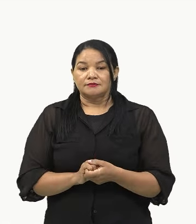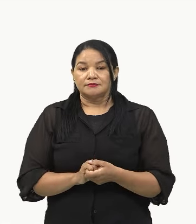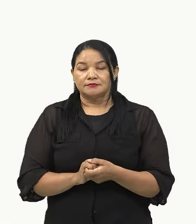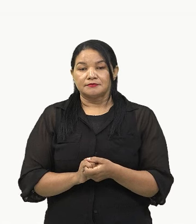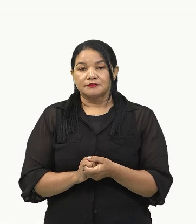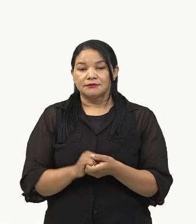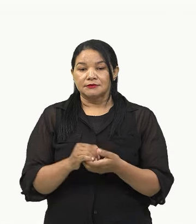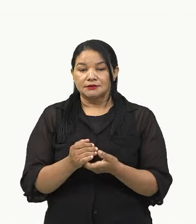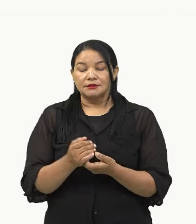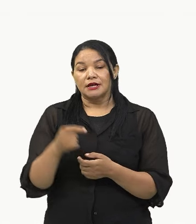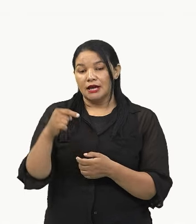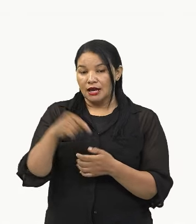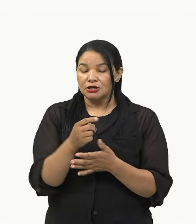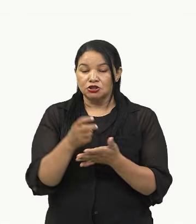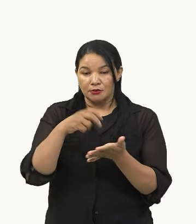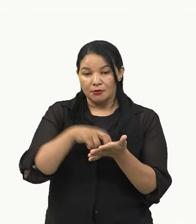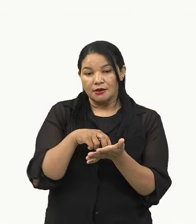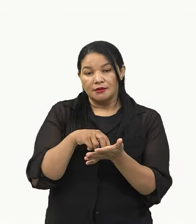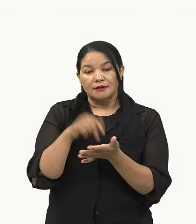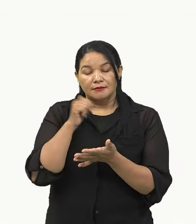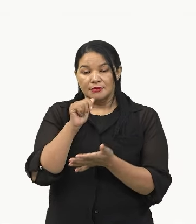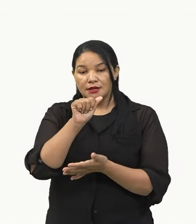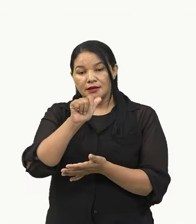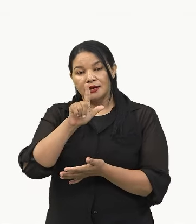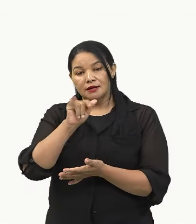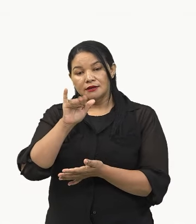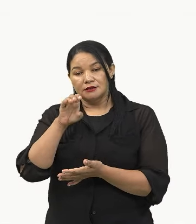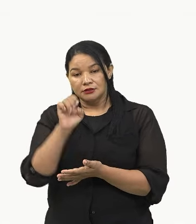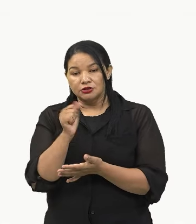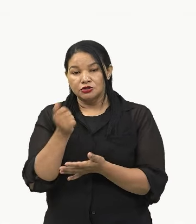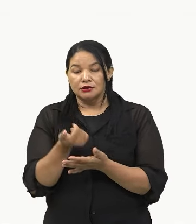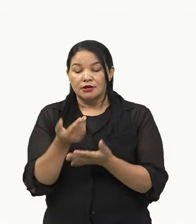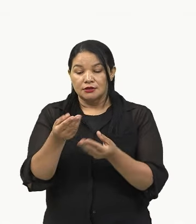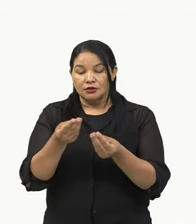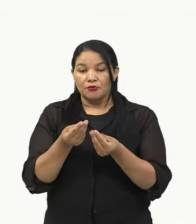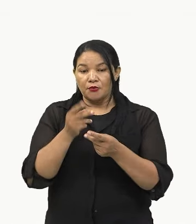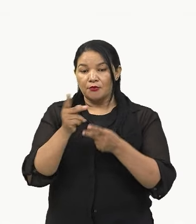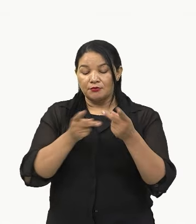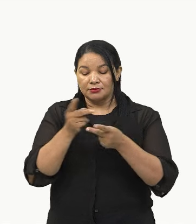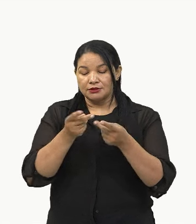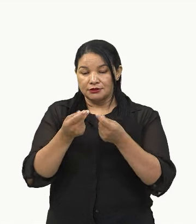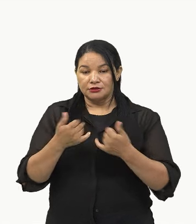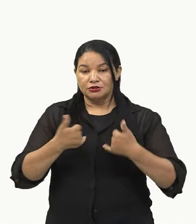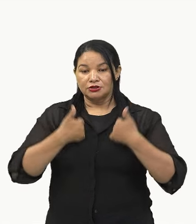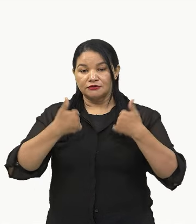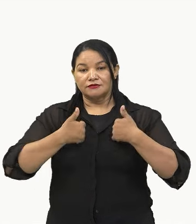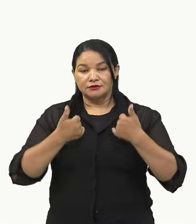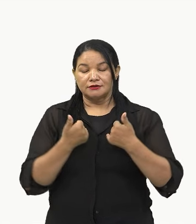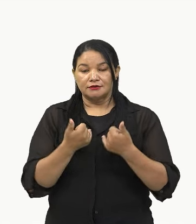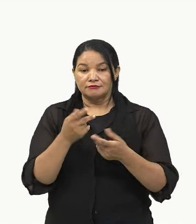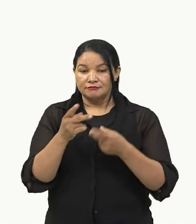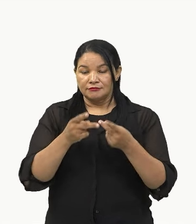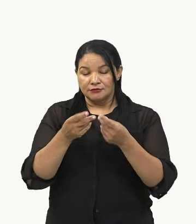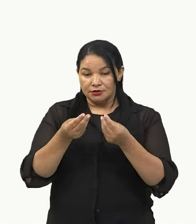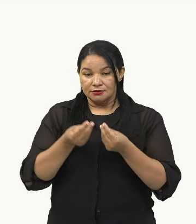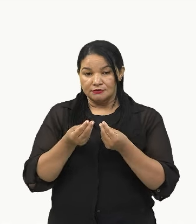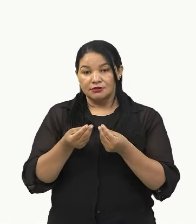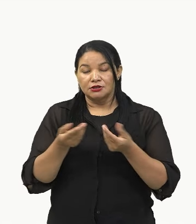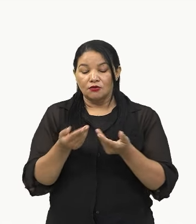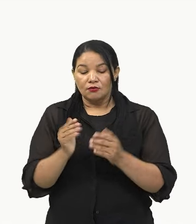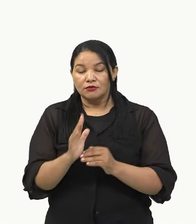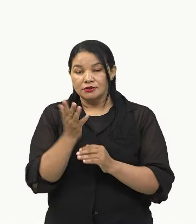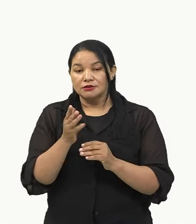Então, essa manhã, Alice recebeu aí os seus presentes de aniversário. Então, quando que isso